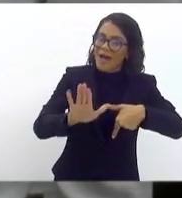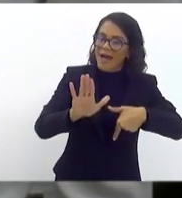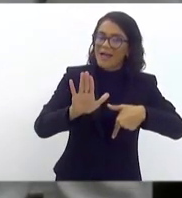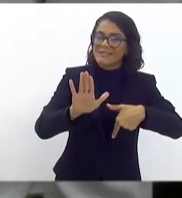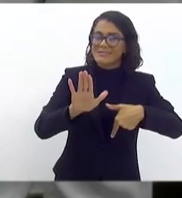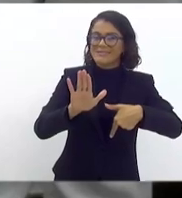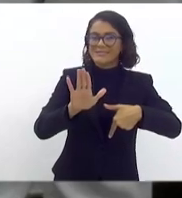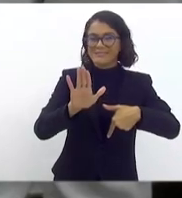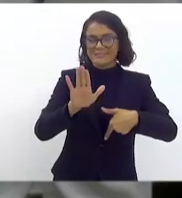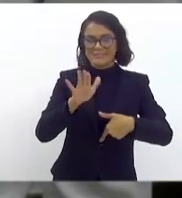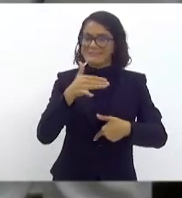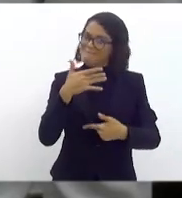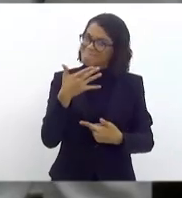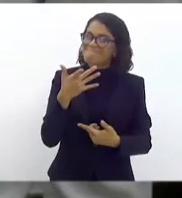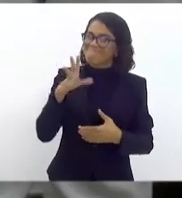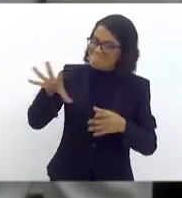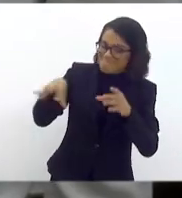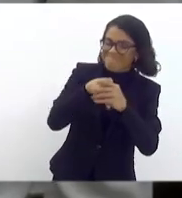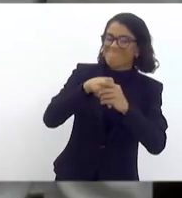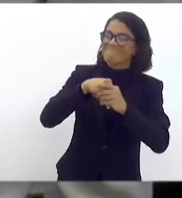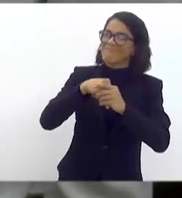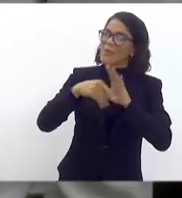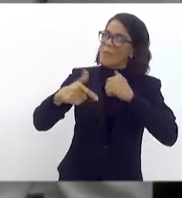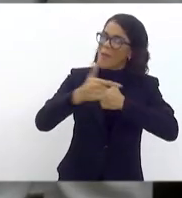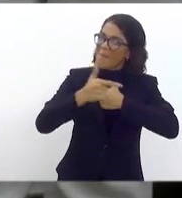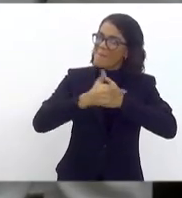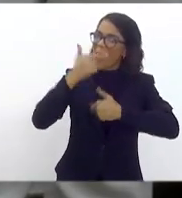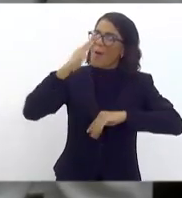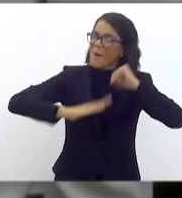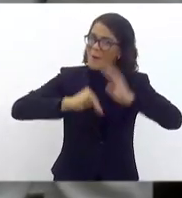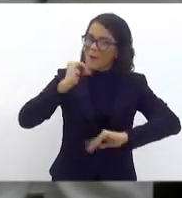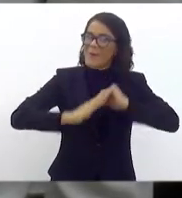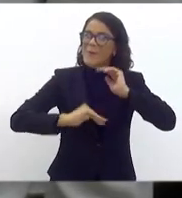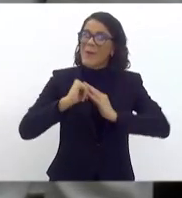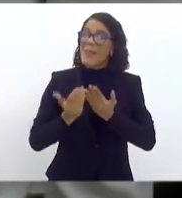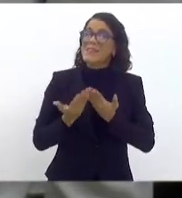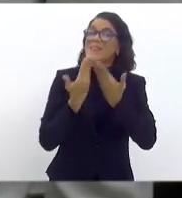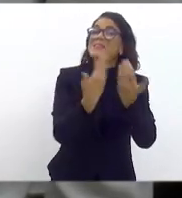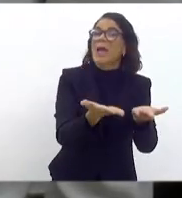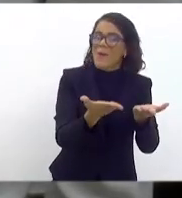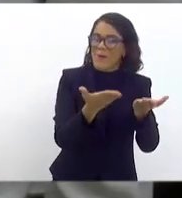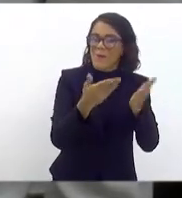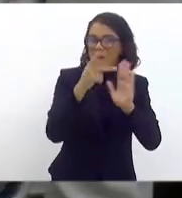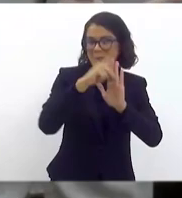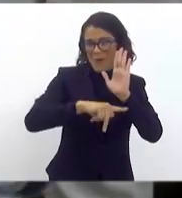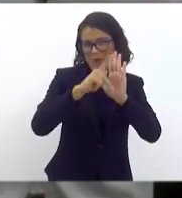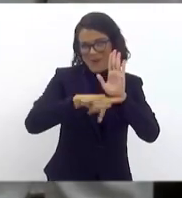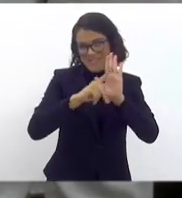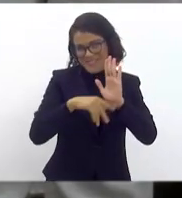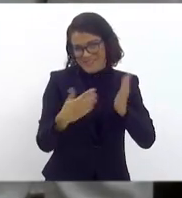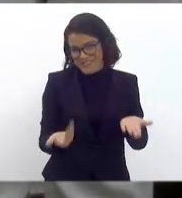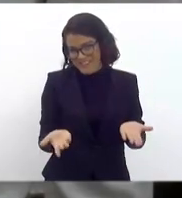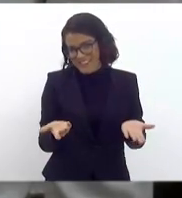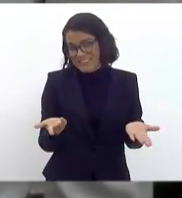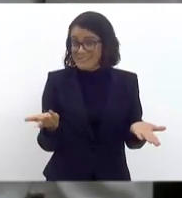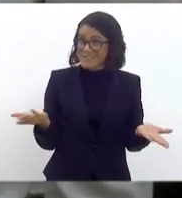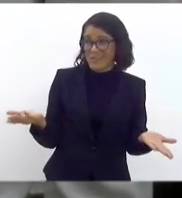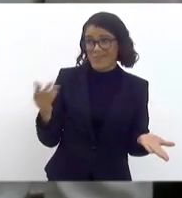procuração, você apresenta a quem te deu a procuração. Né? Então,